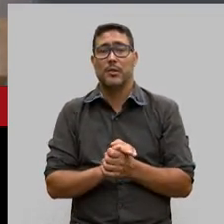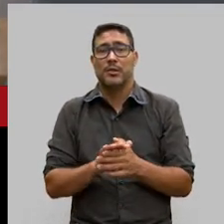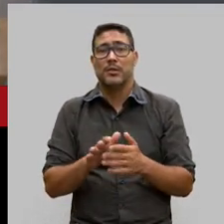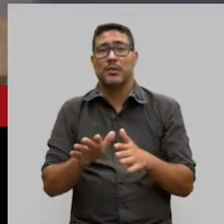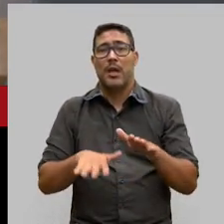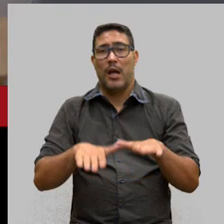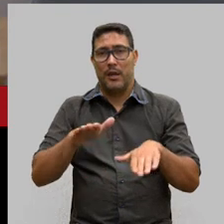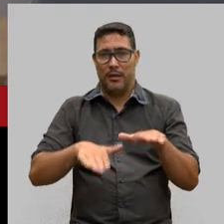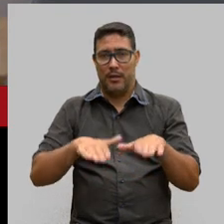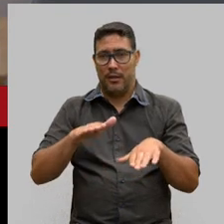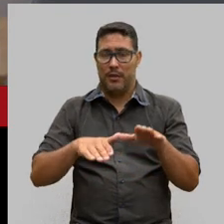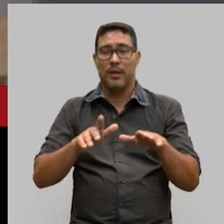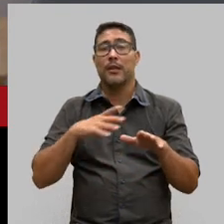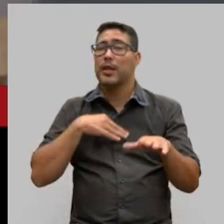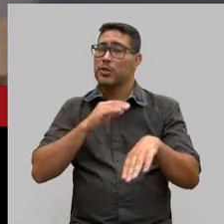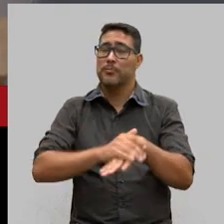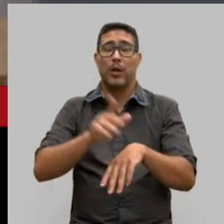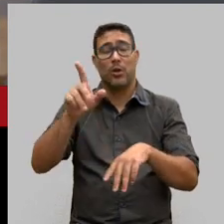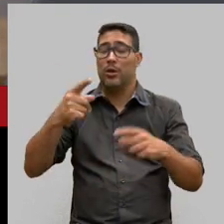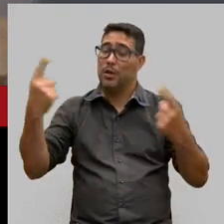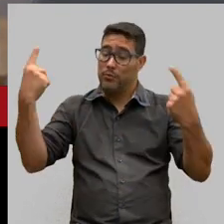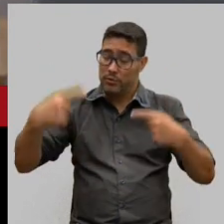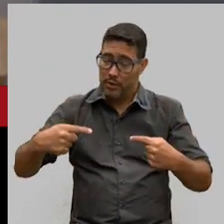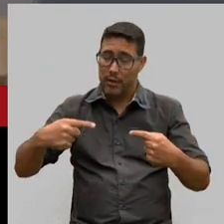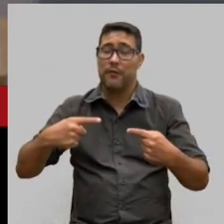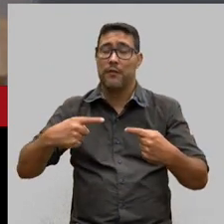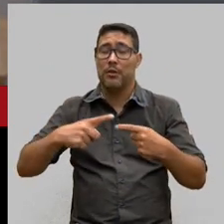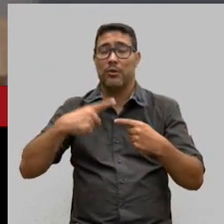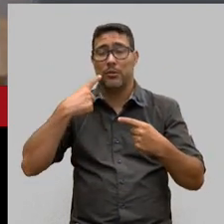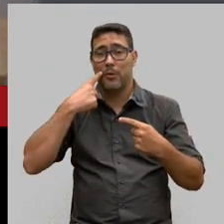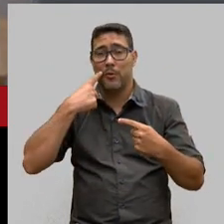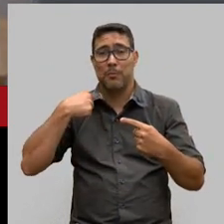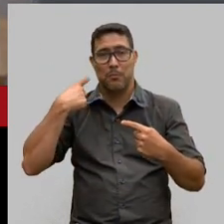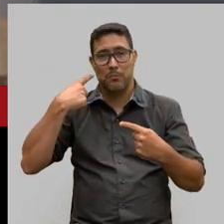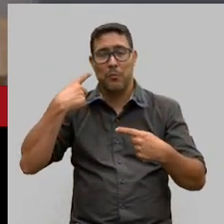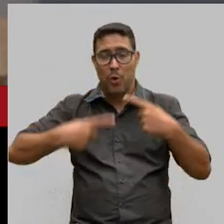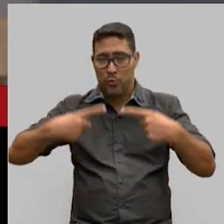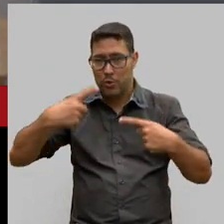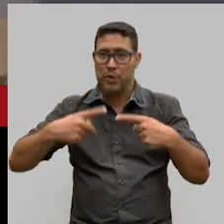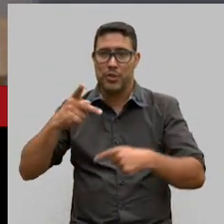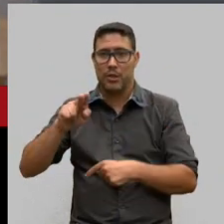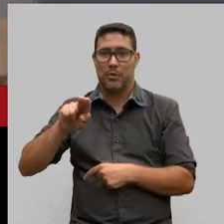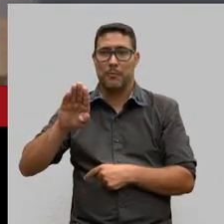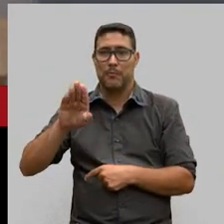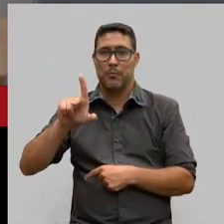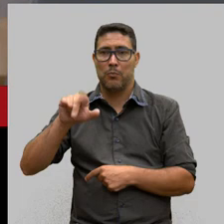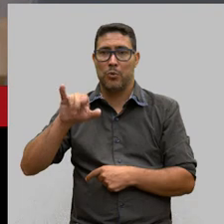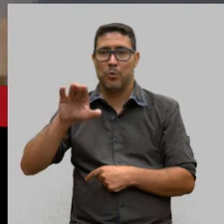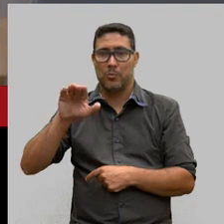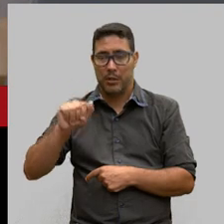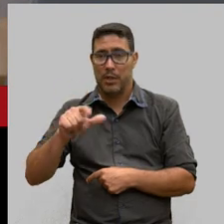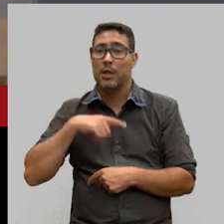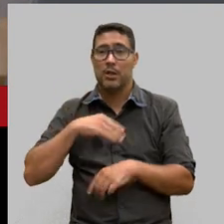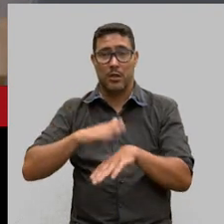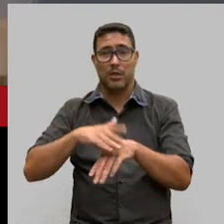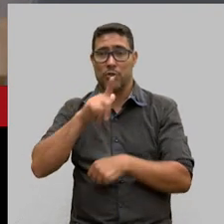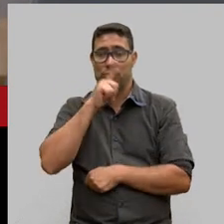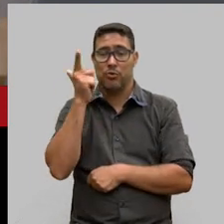esse seja o maior desafio das políticas públicas nesse momento a gente conseguir de fato